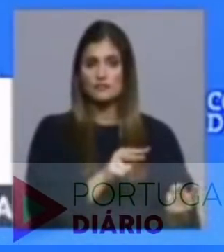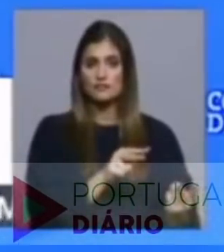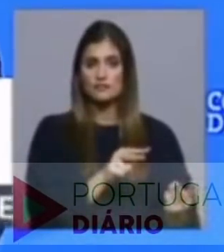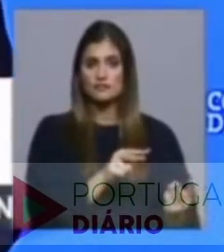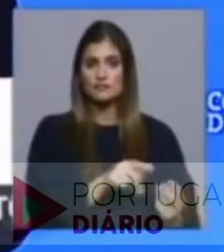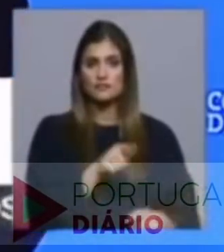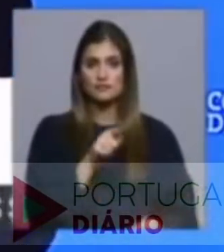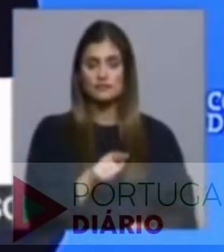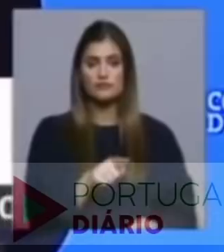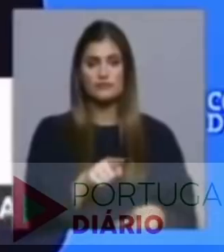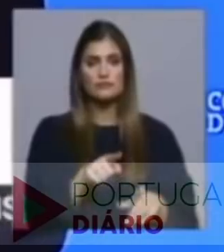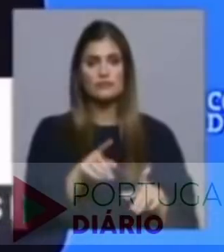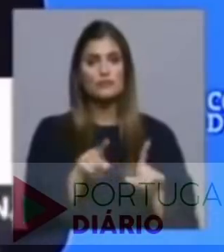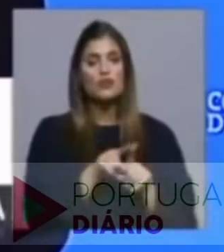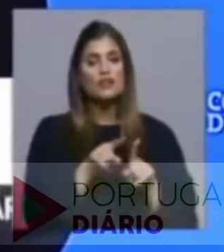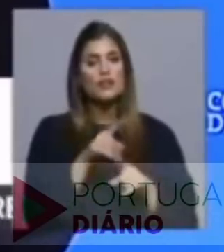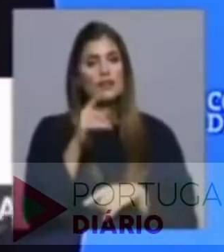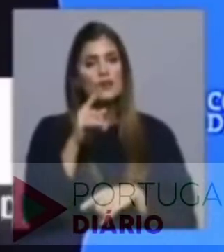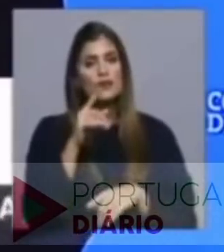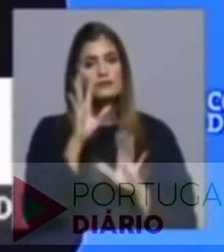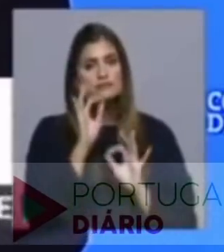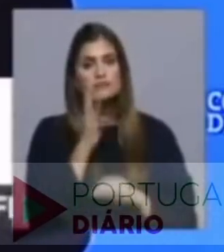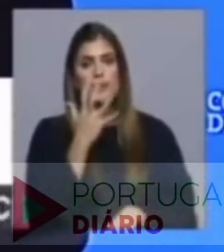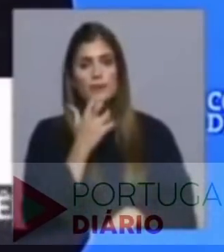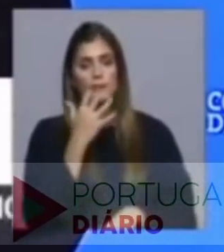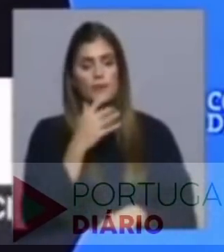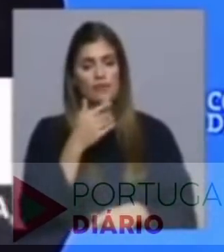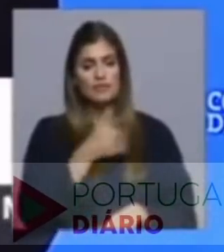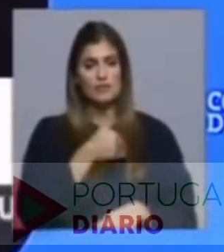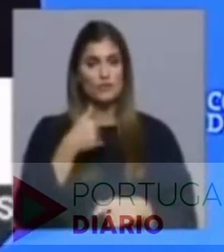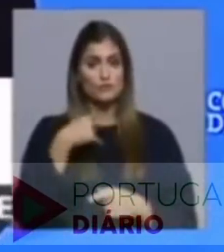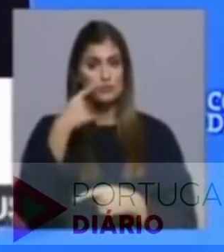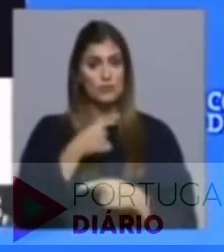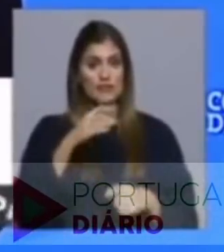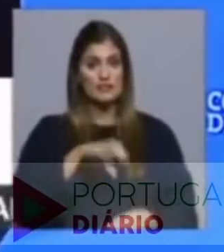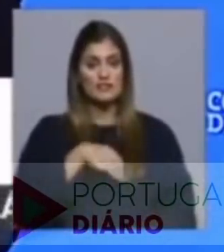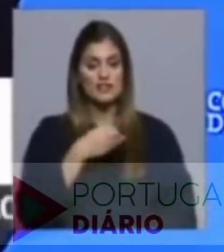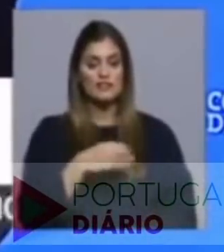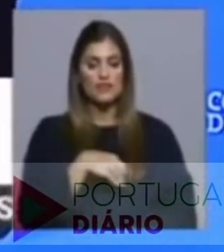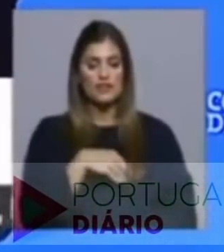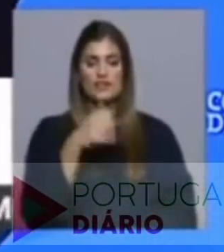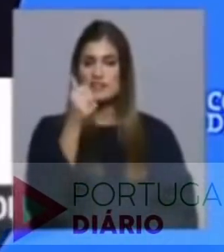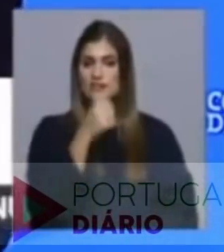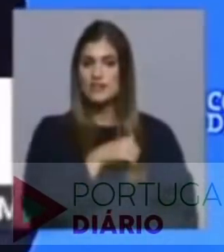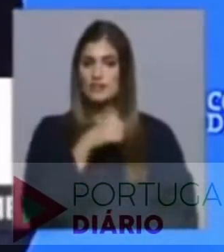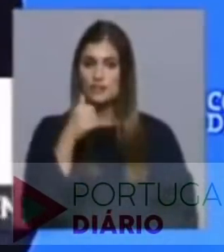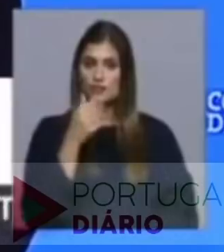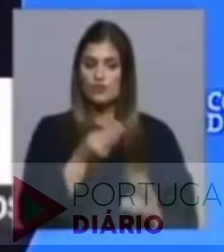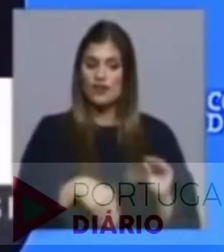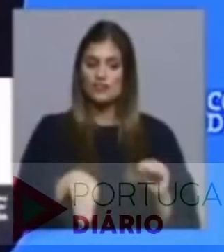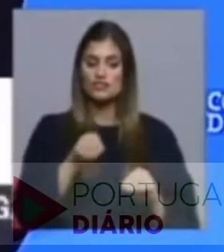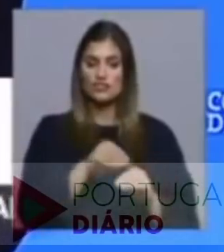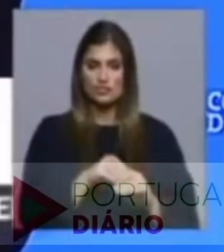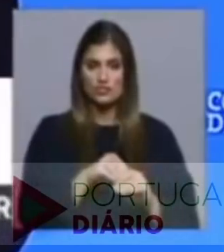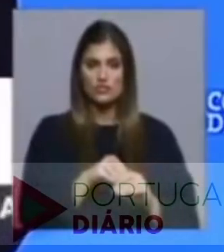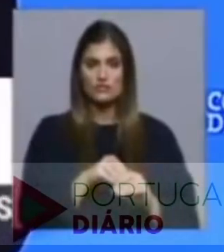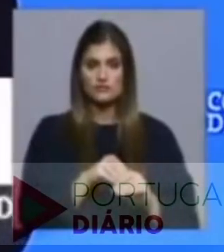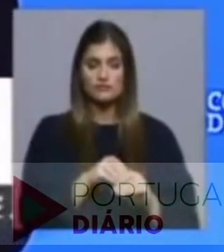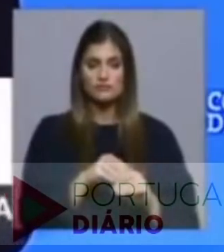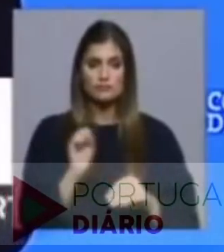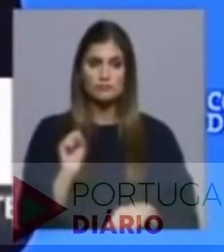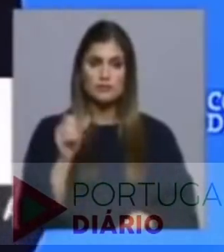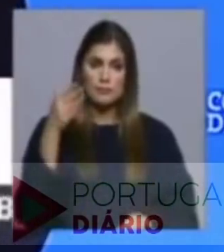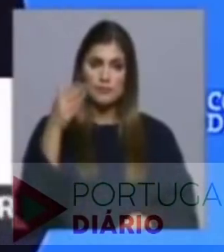sendo prudente do ponto de vista da saúde pública, significa sacrifícios acrescidos,